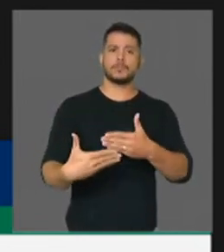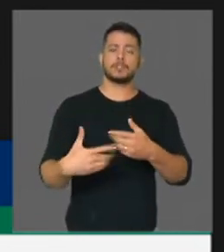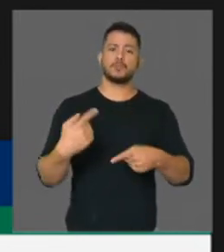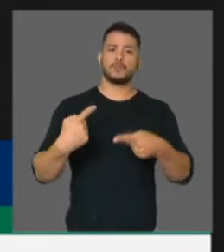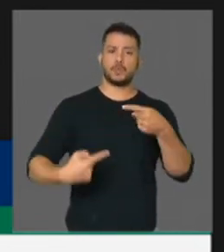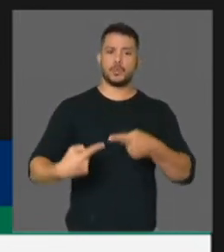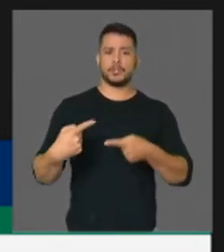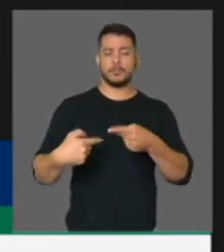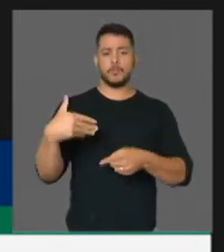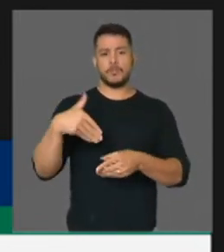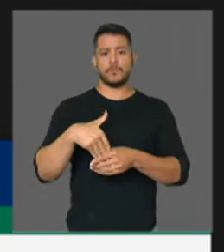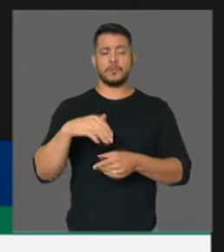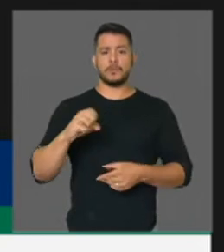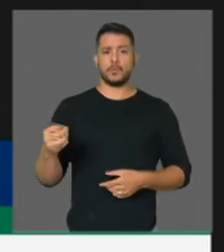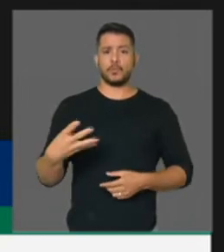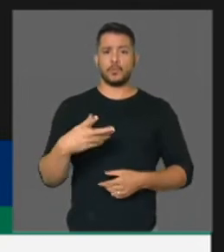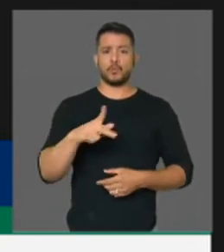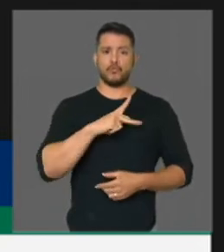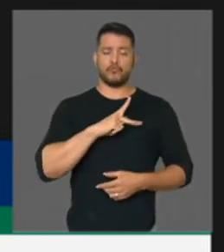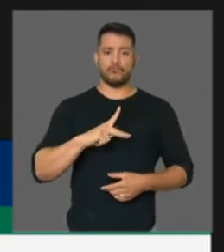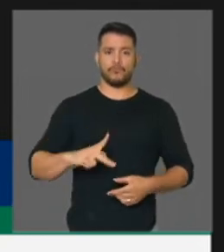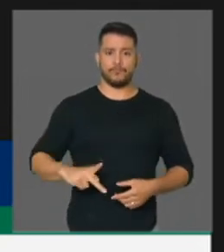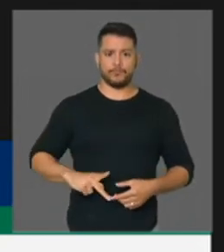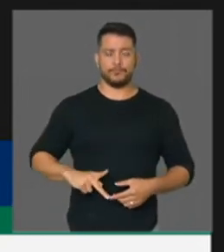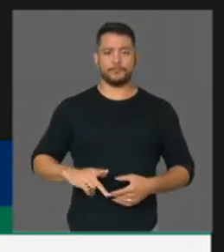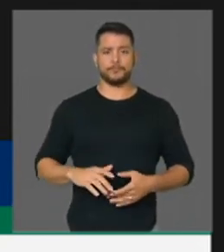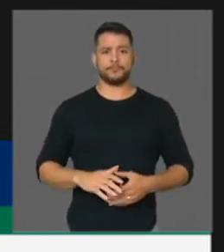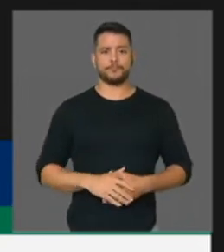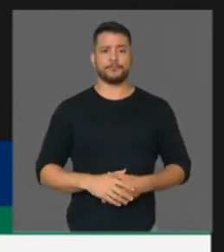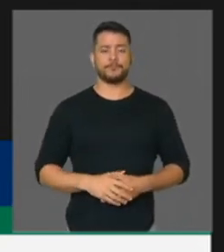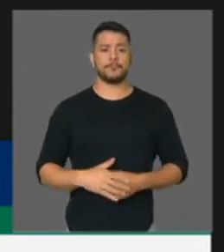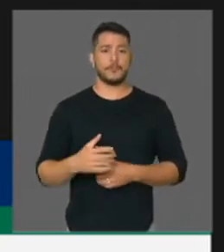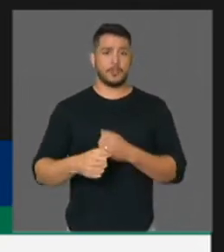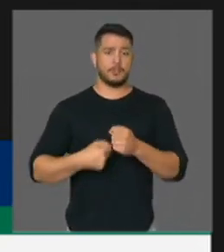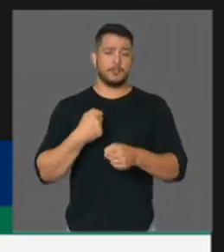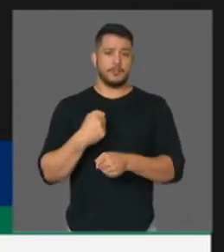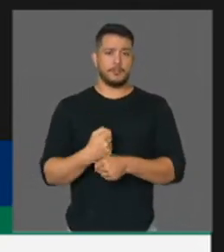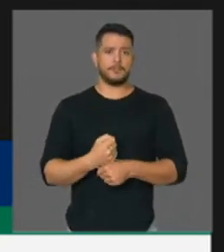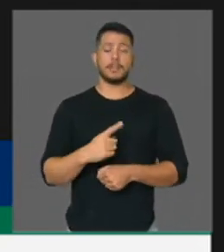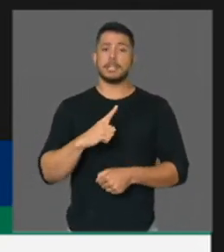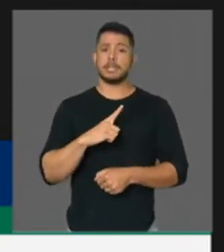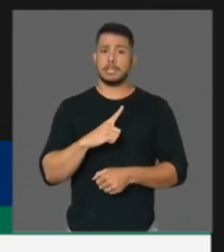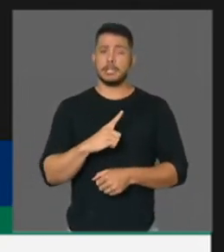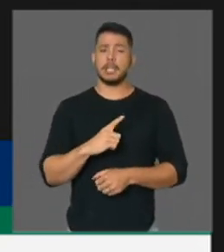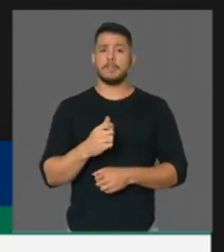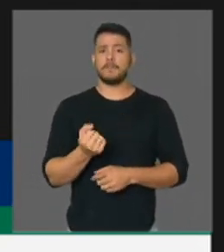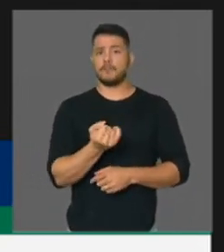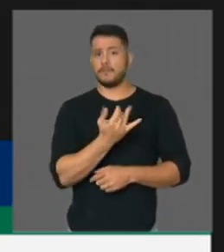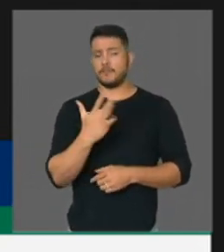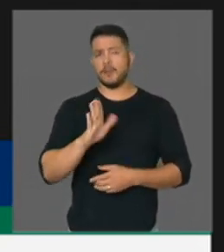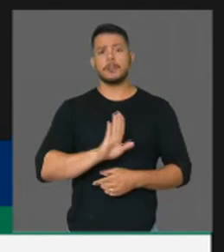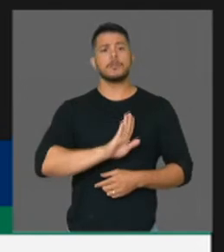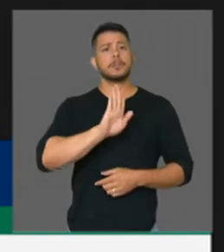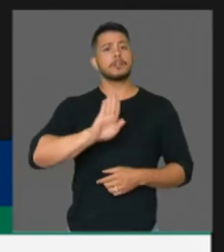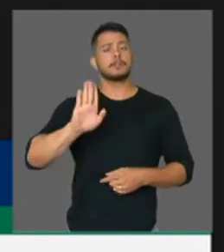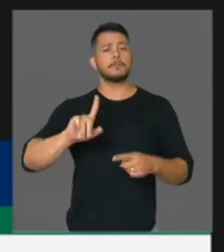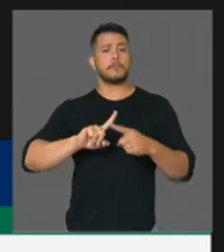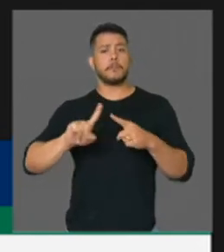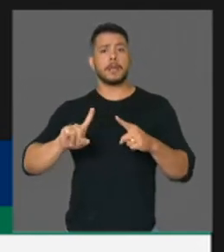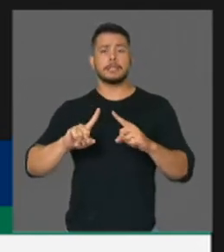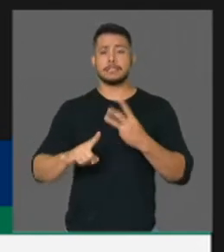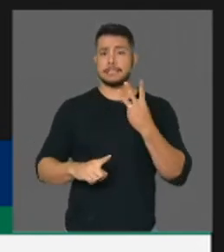novo presidente da República. Vários candidatos se apresentam, mas 3 deles se destacam. O